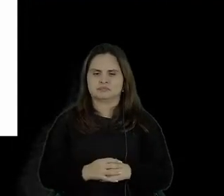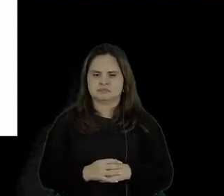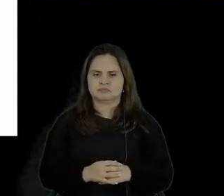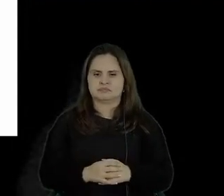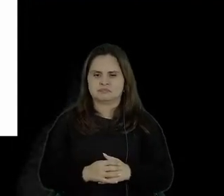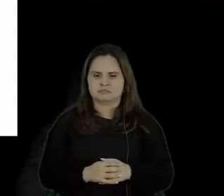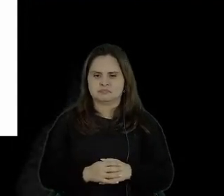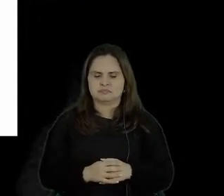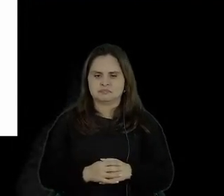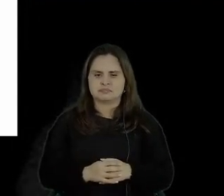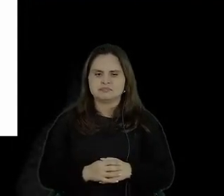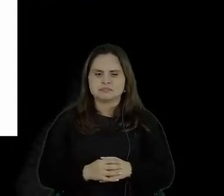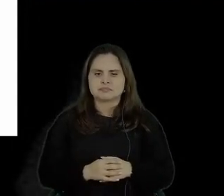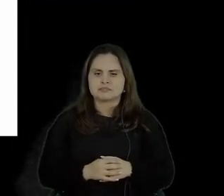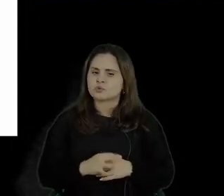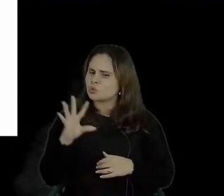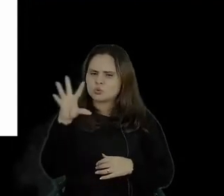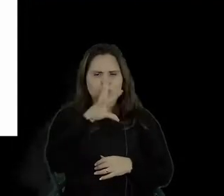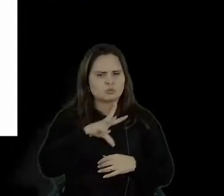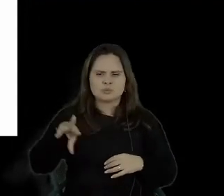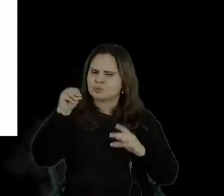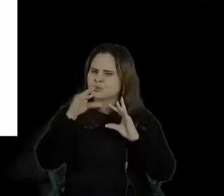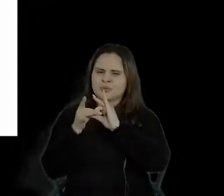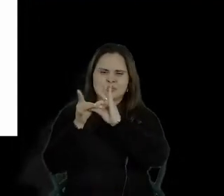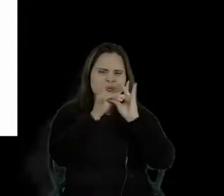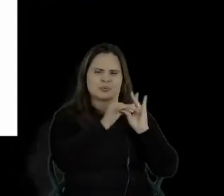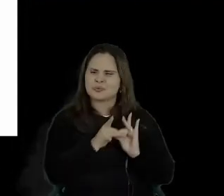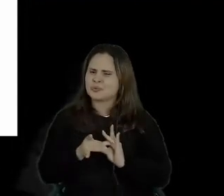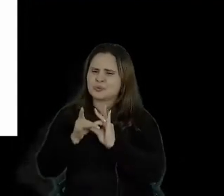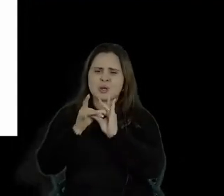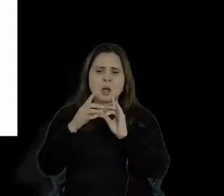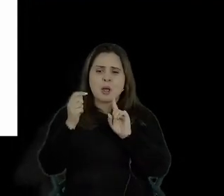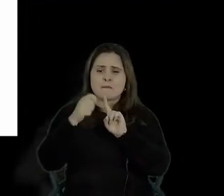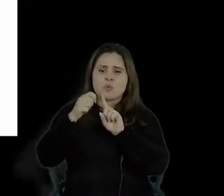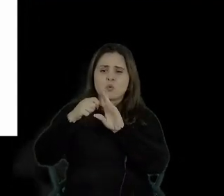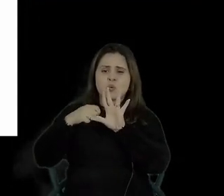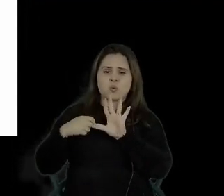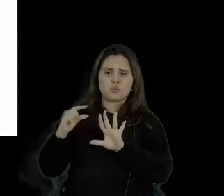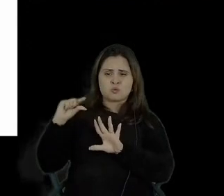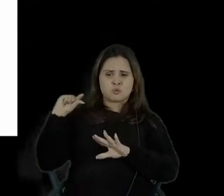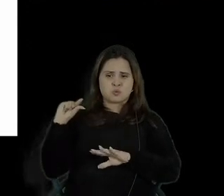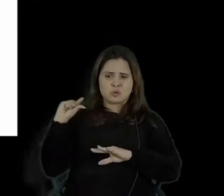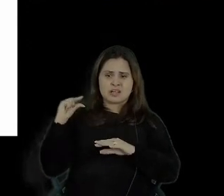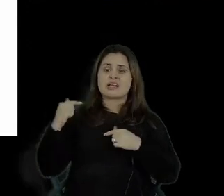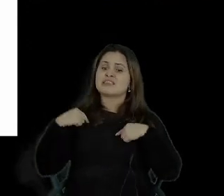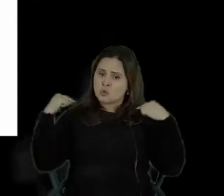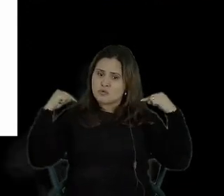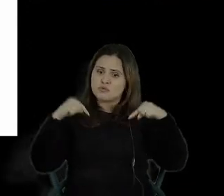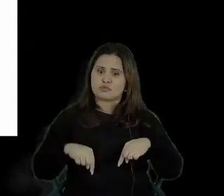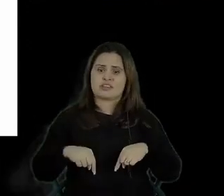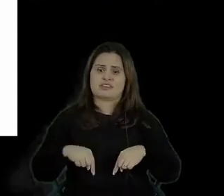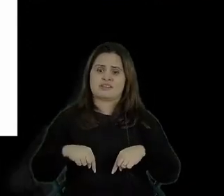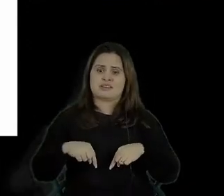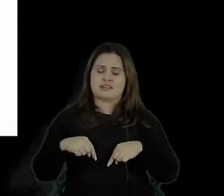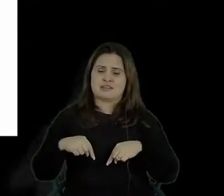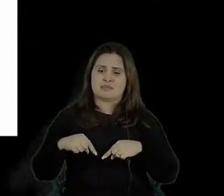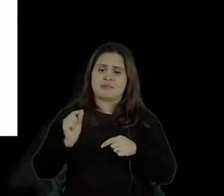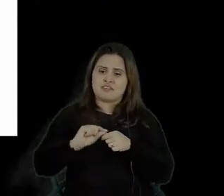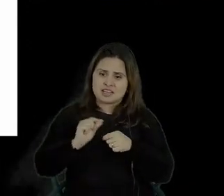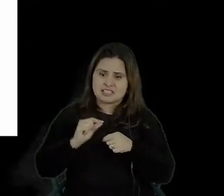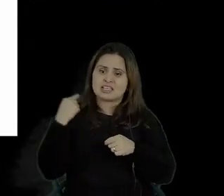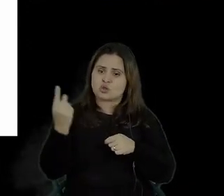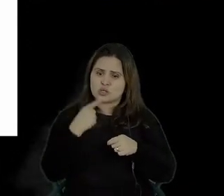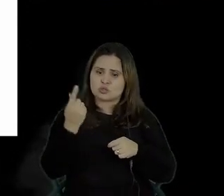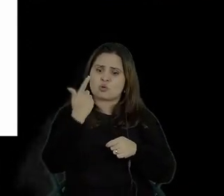Nos unimos, gente. Nos unimos, isso aconteceu há poucos meses atrás. E é para isso que eu estou aqui. Para fazer com que a gente